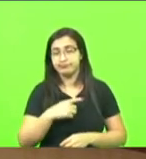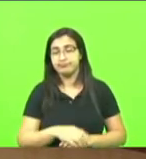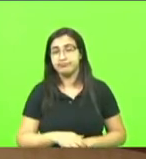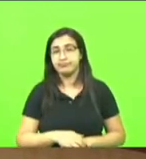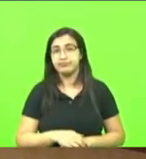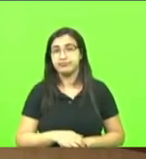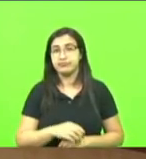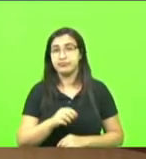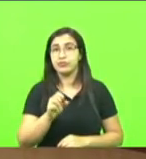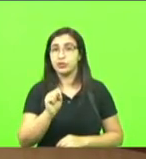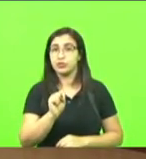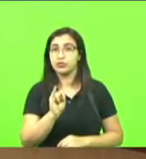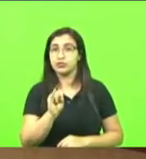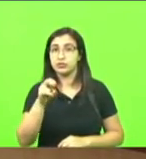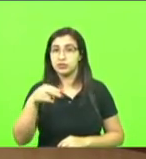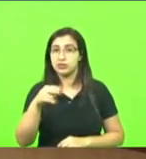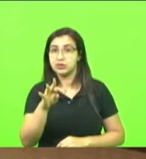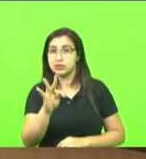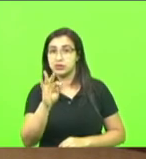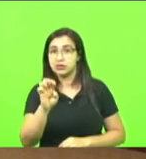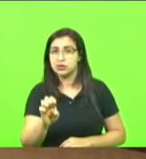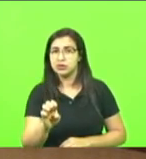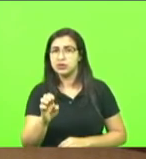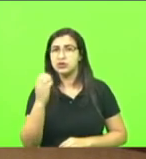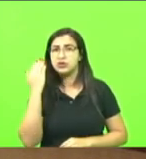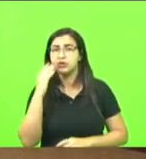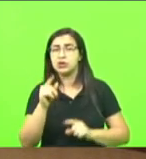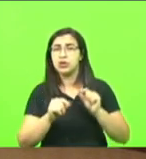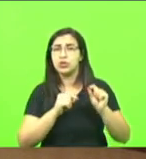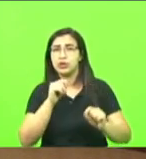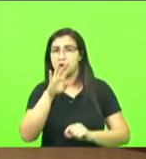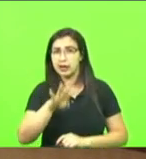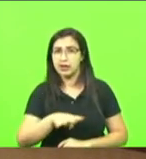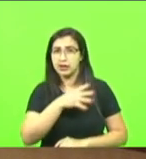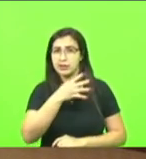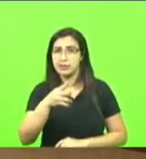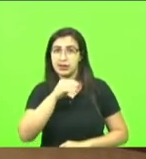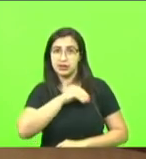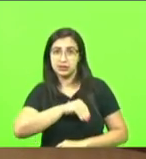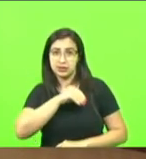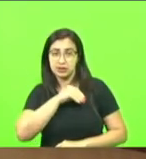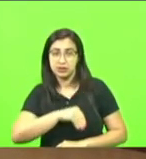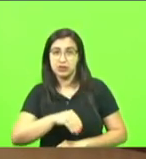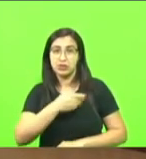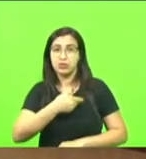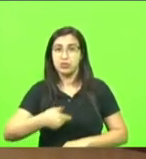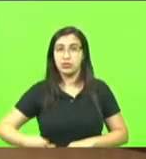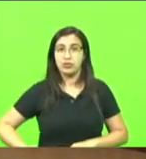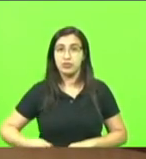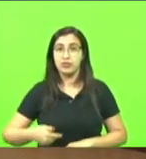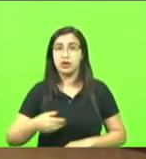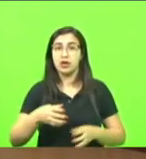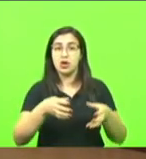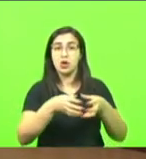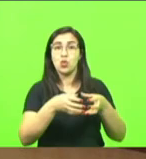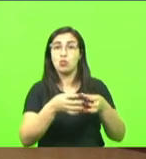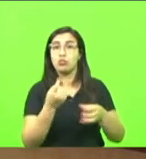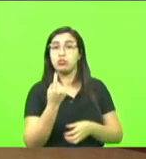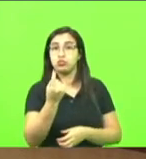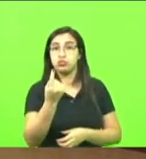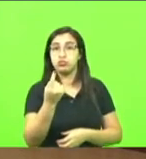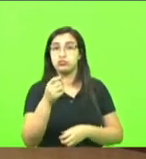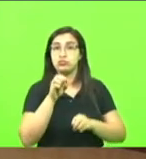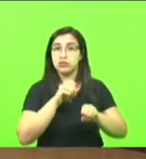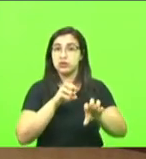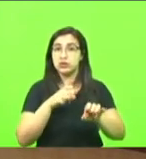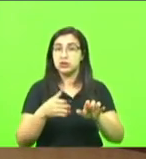Trabalhadores na Educação de Santa Catarina, o SINTE, na tabela salarial apresentada pelo governo, apenas o nível 1, ou seja, o ensino médio, e